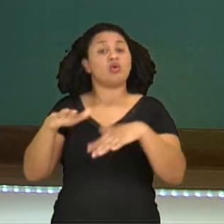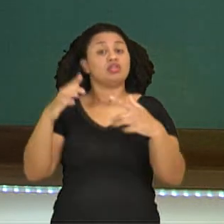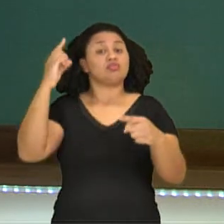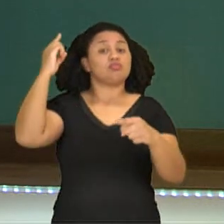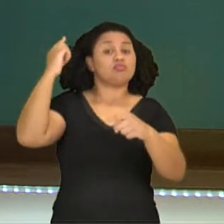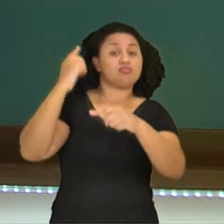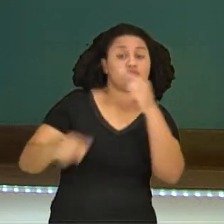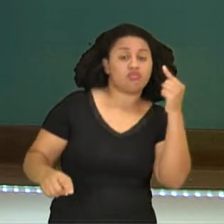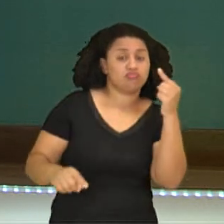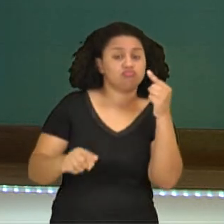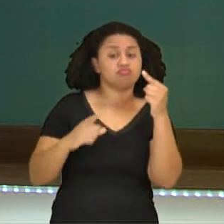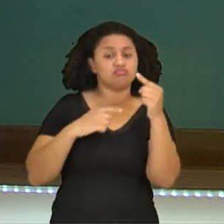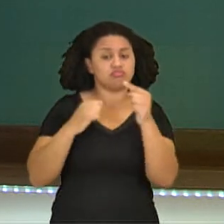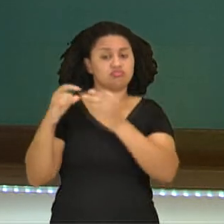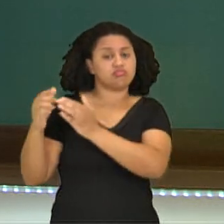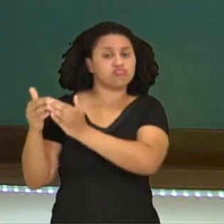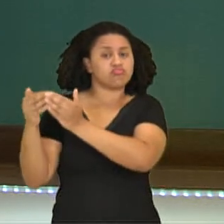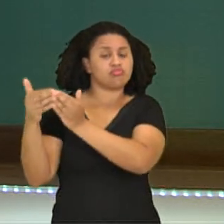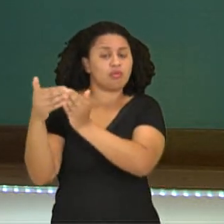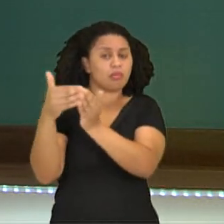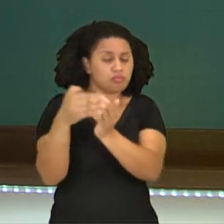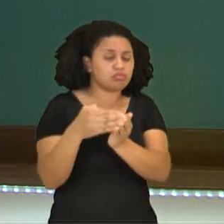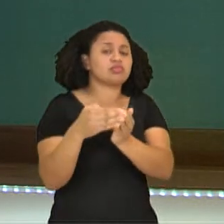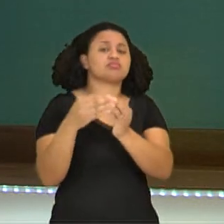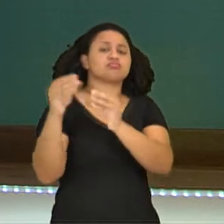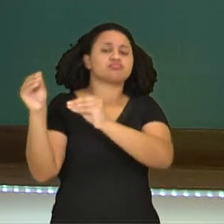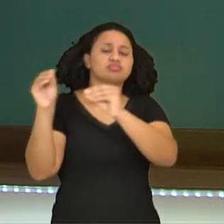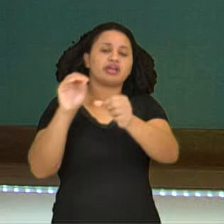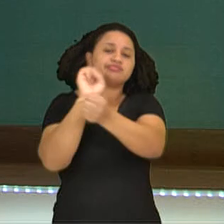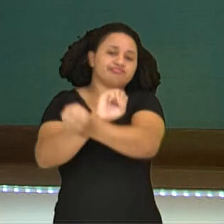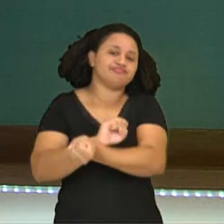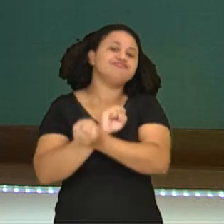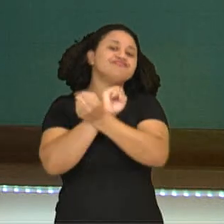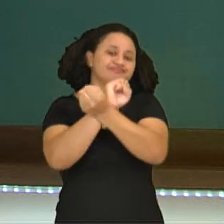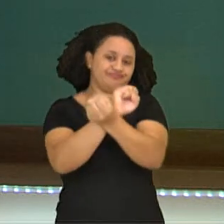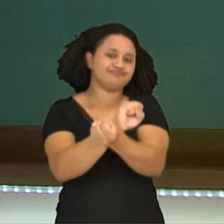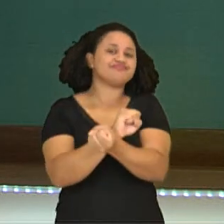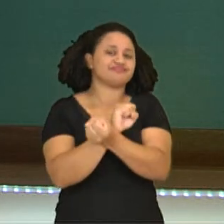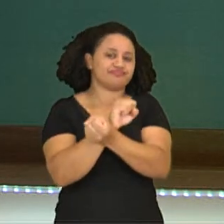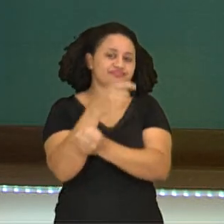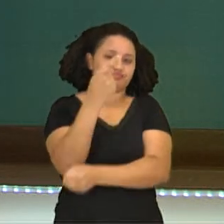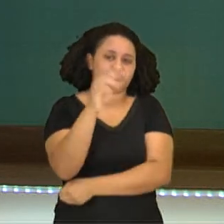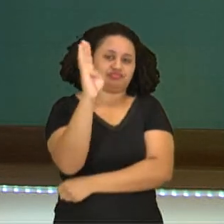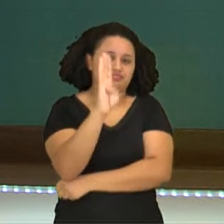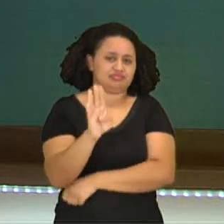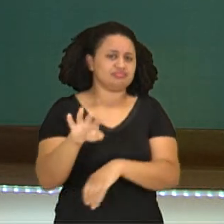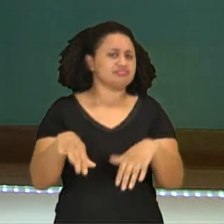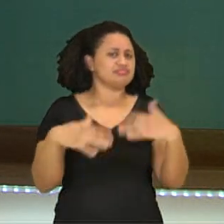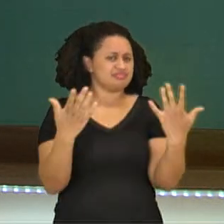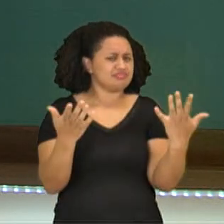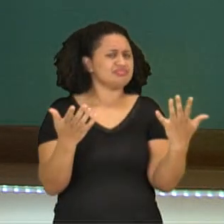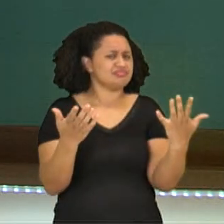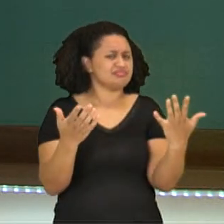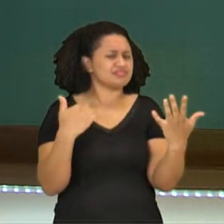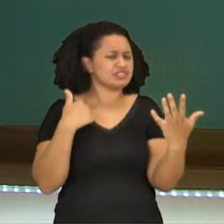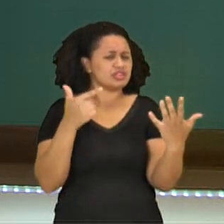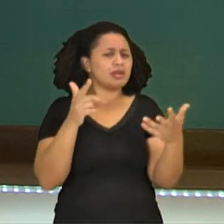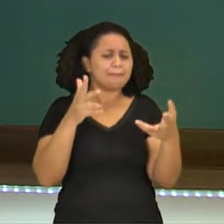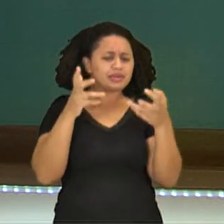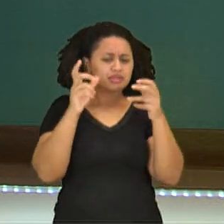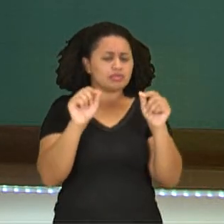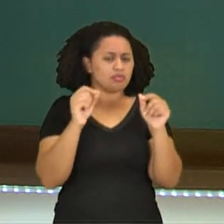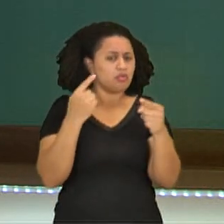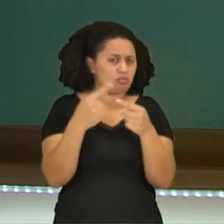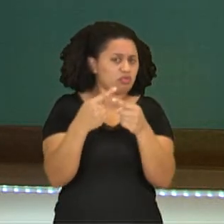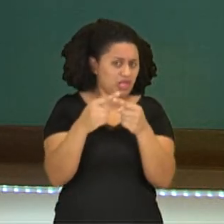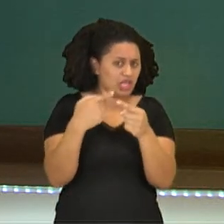proibido a vinda de navios ou tráfico negreiro de escravizados para o Brasil. Então, já logo de cara, por que